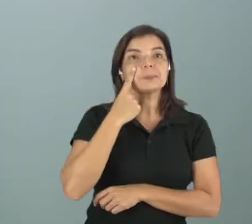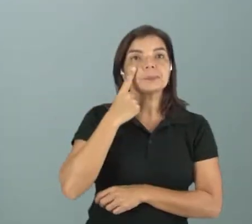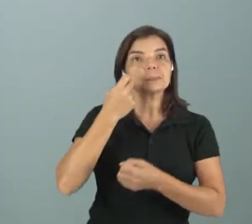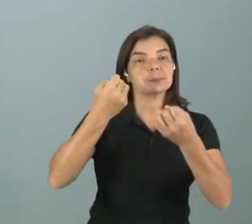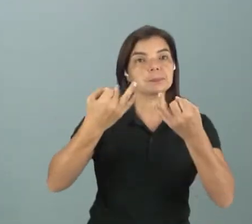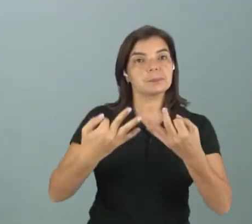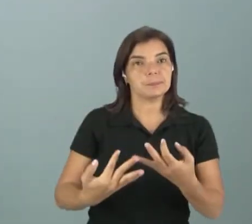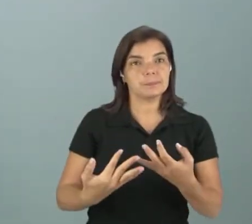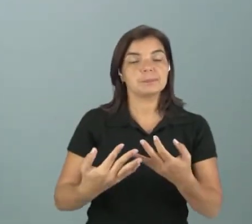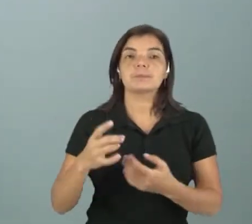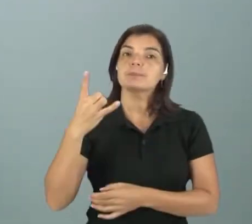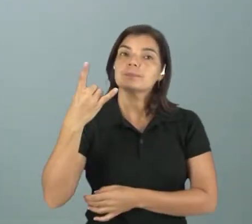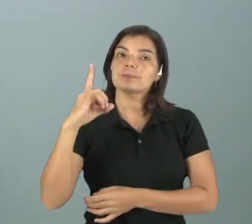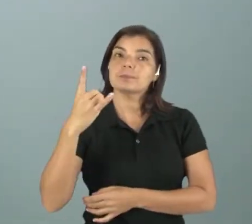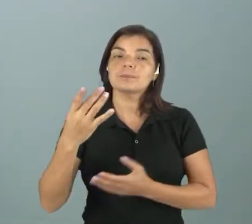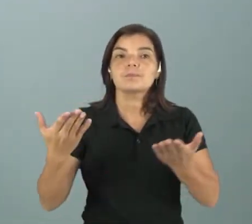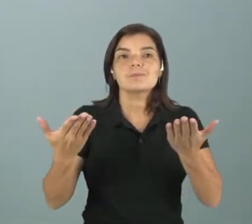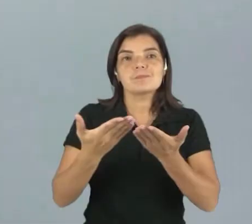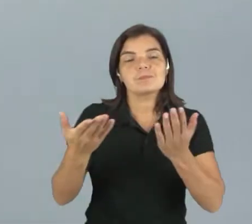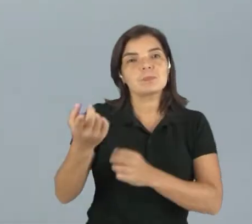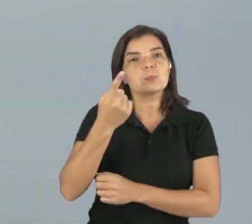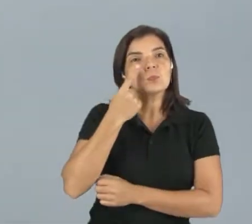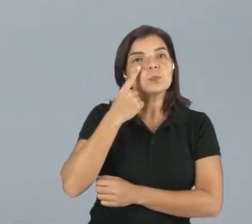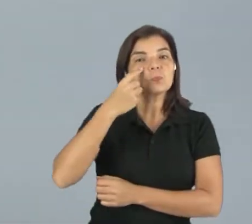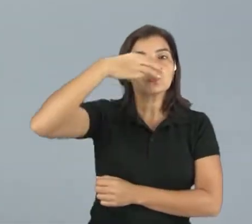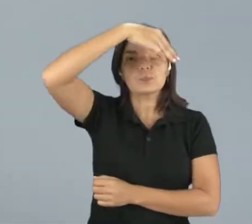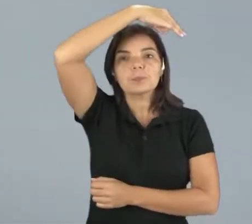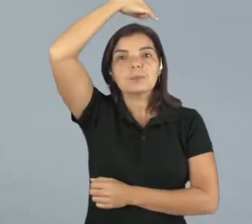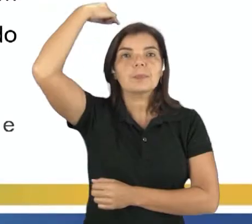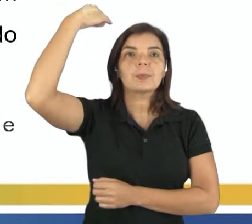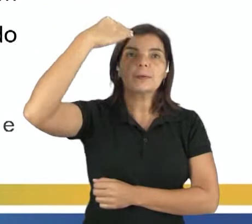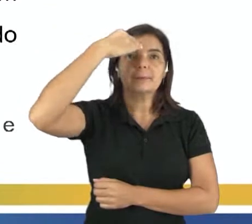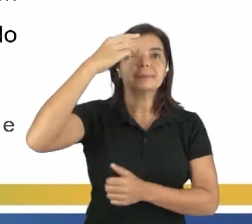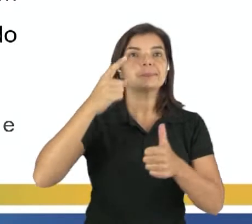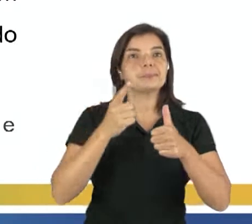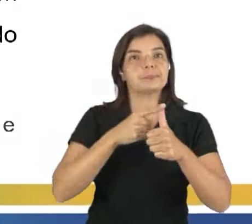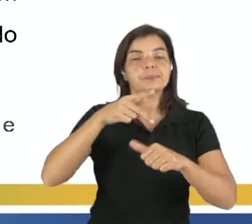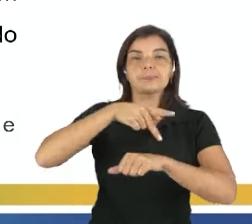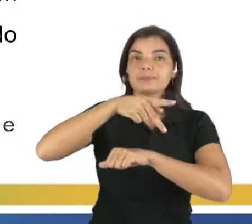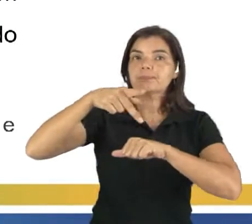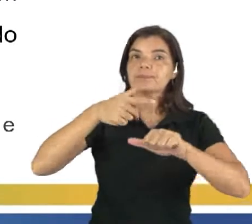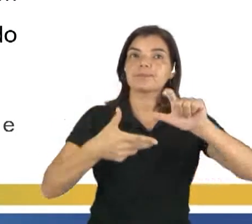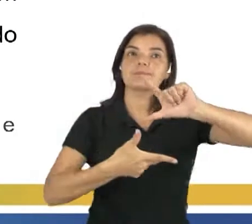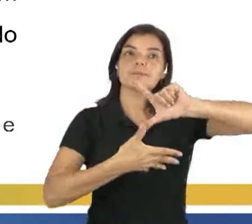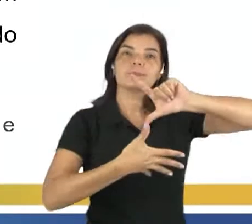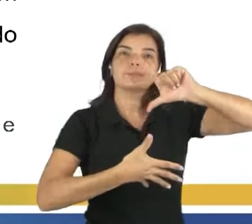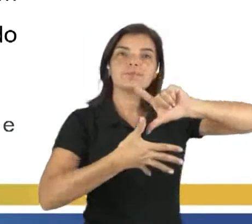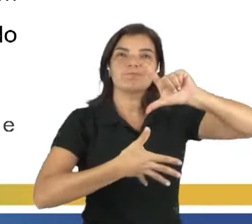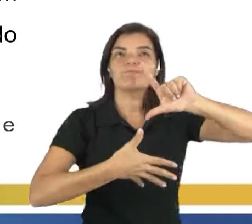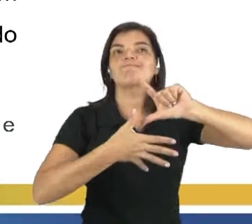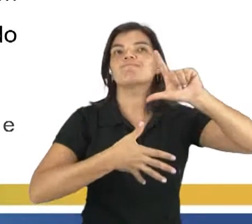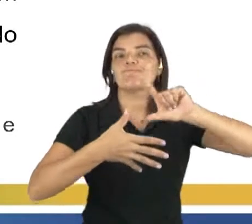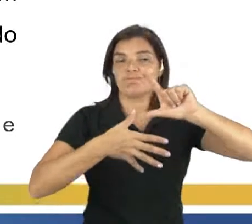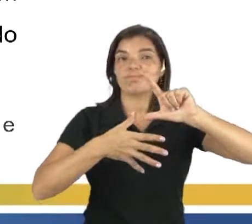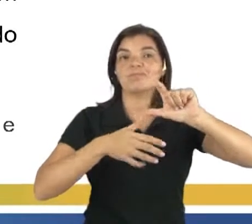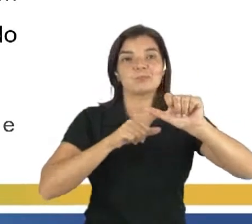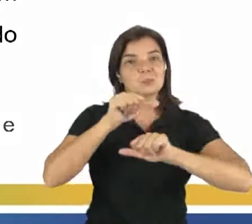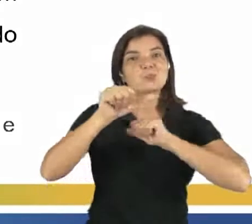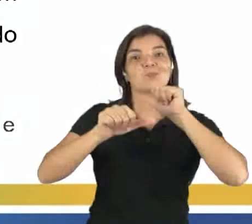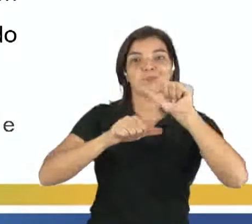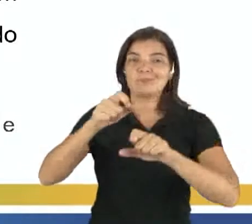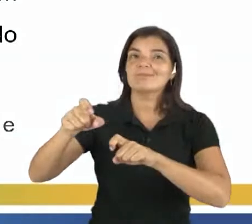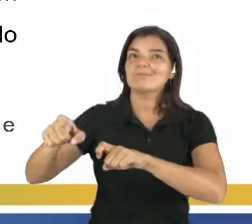uma situação da Bolívia, vamos agora ver sobre o México. Primeiro país latino a realizar uma grande reforma